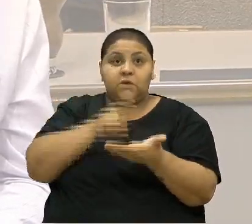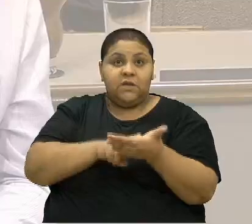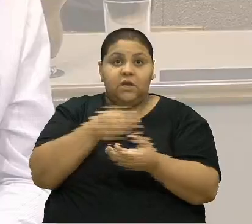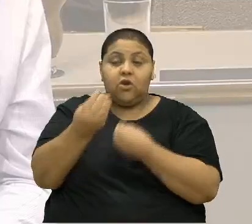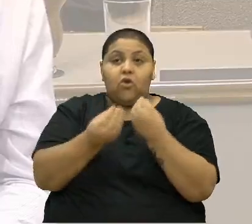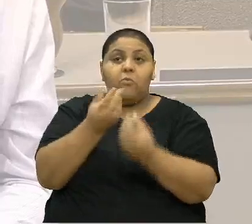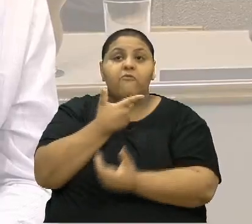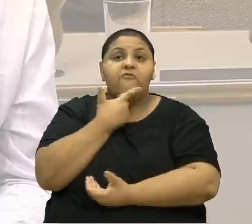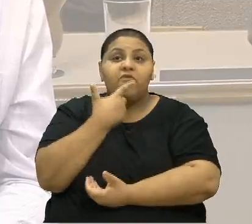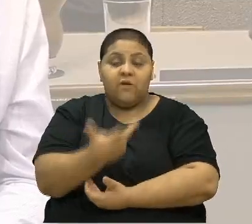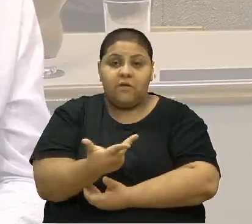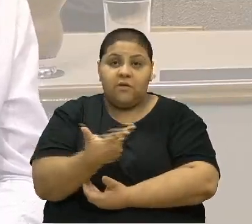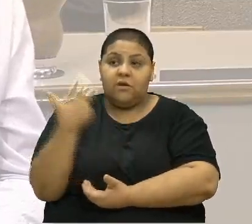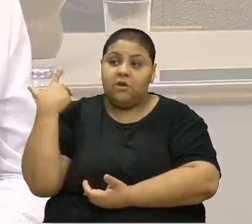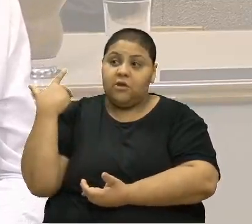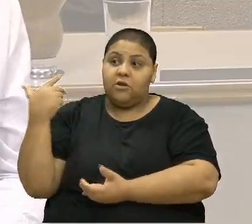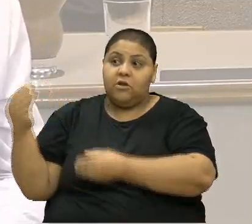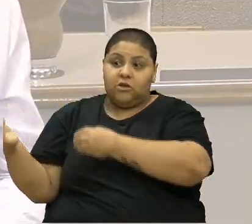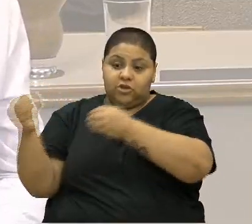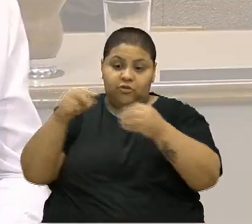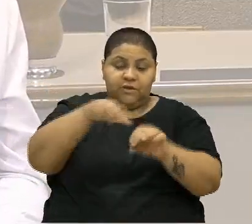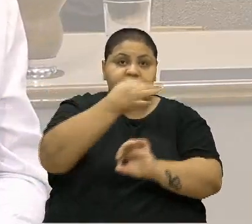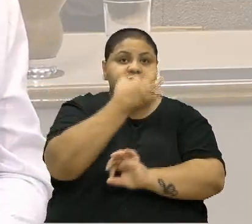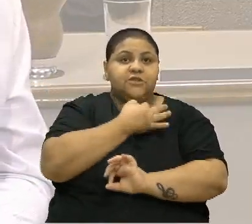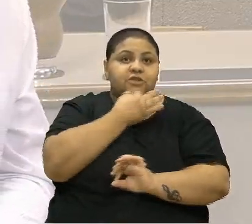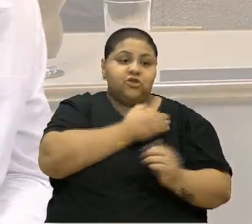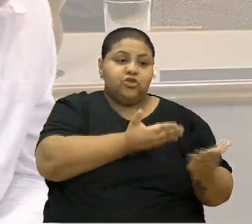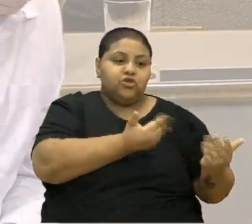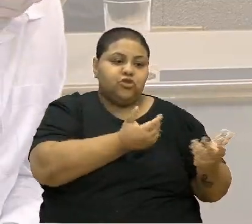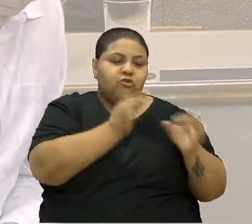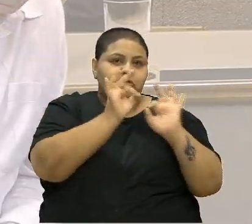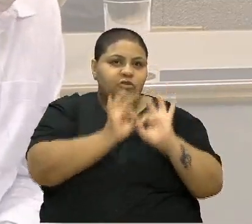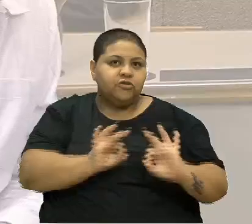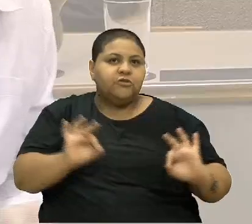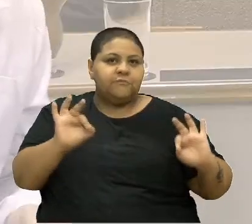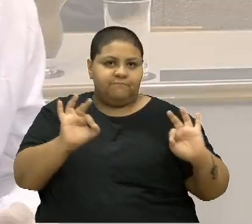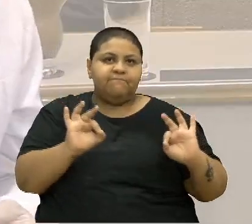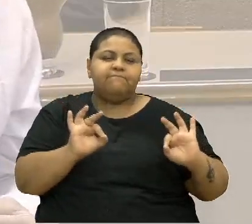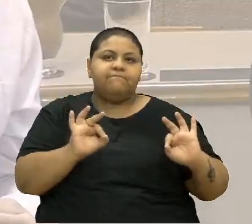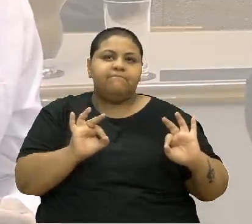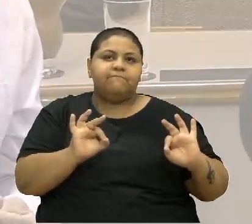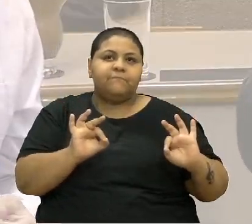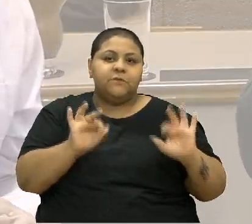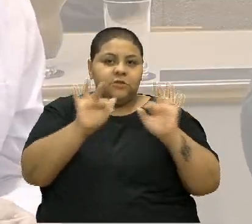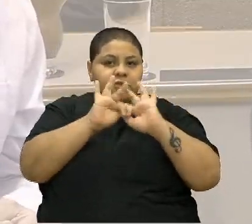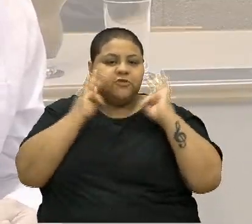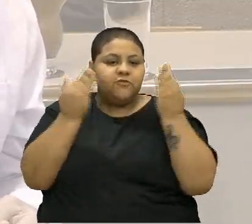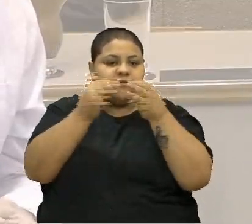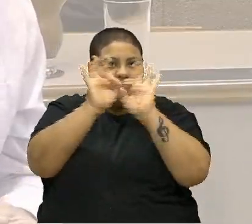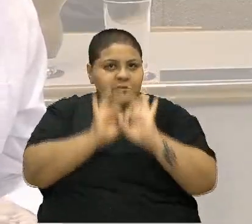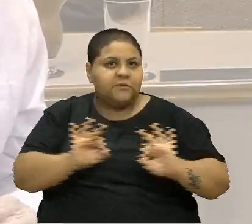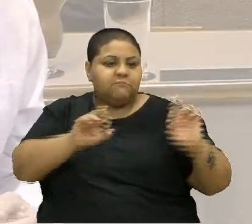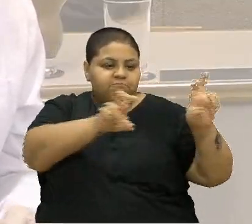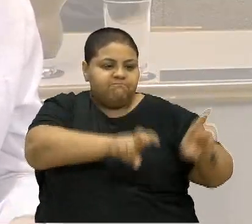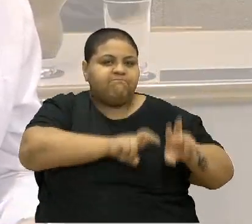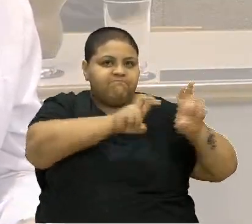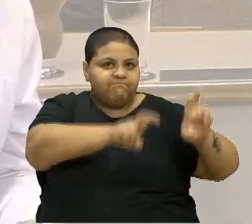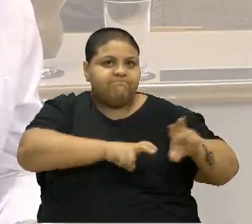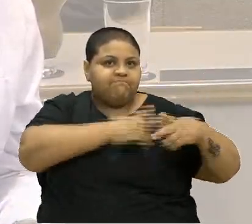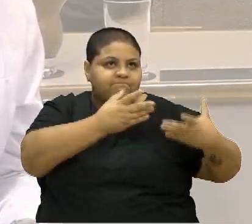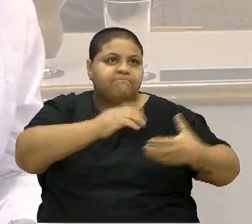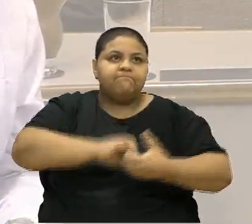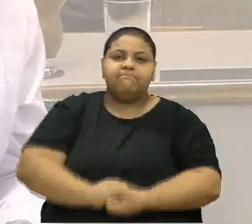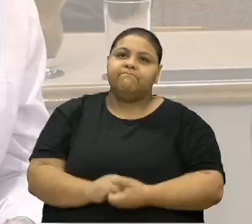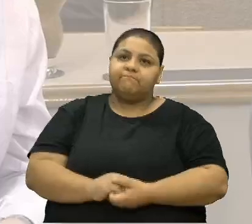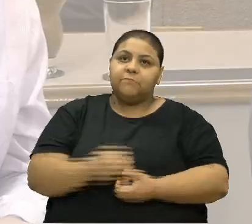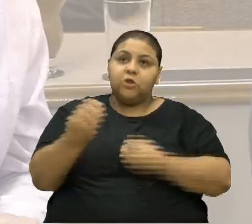disse, veio para Caxias jovem, simples, de origem simples, de família simples do interior, e